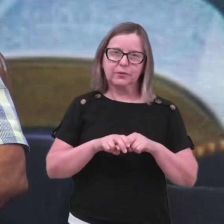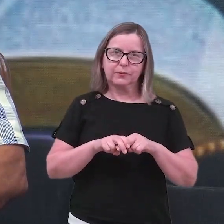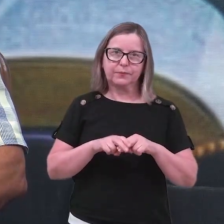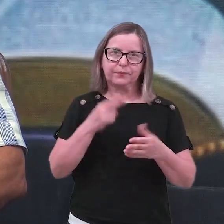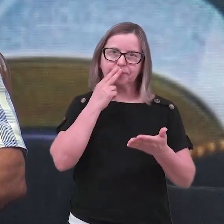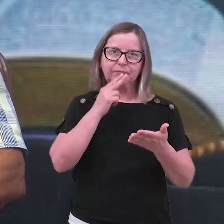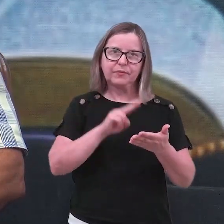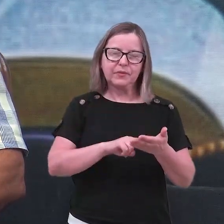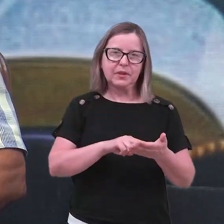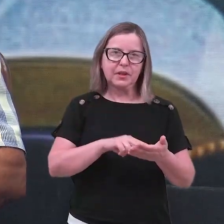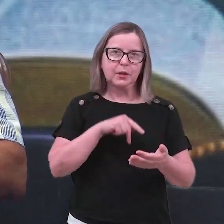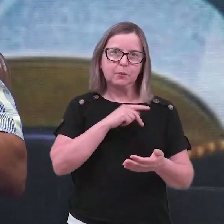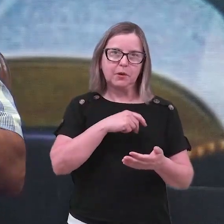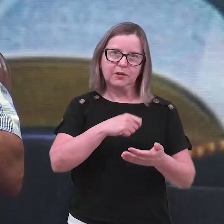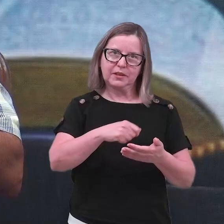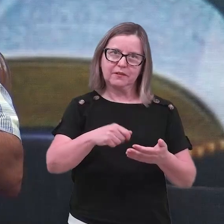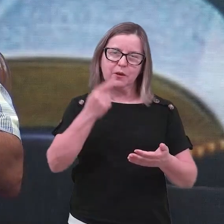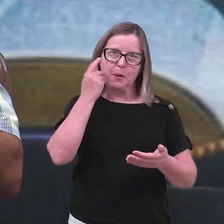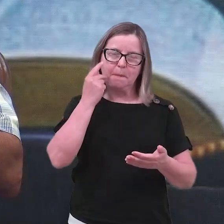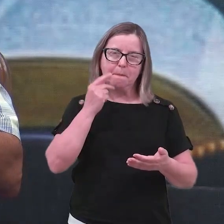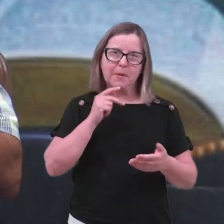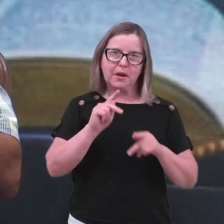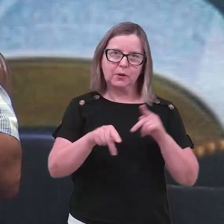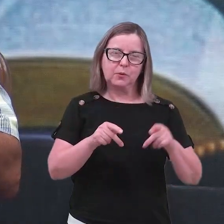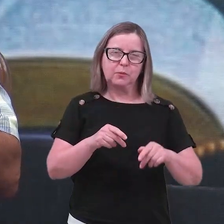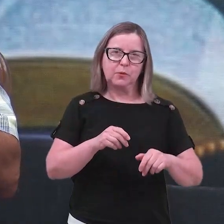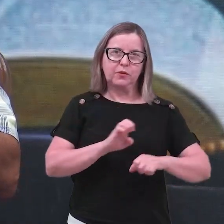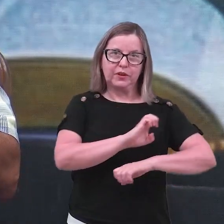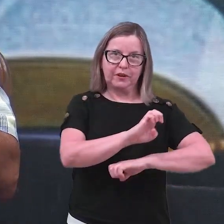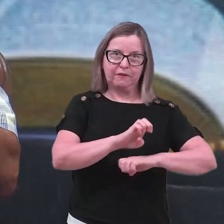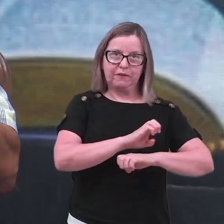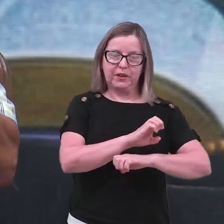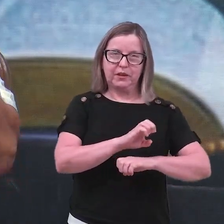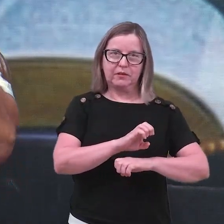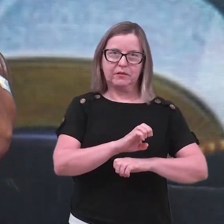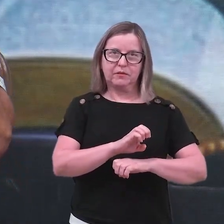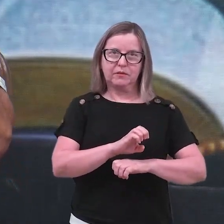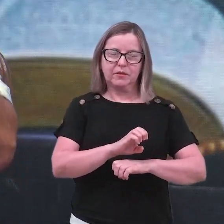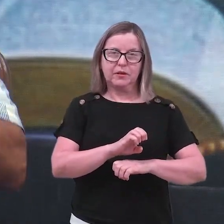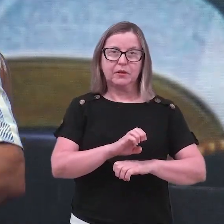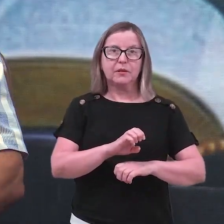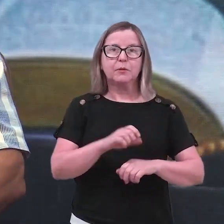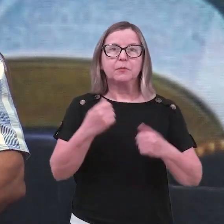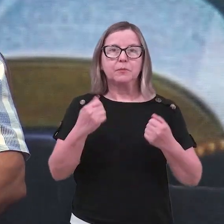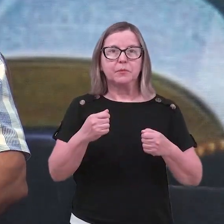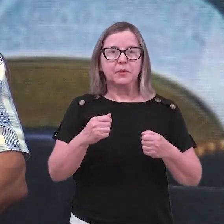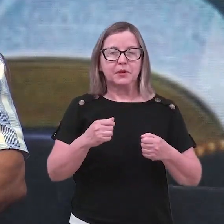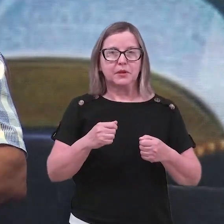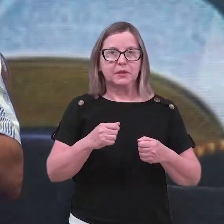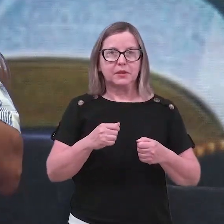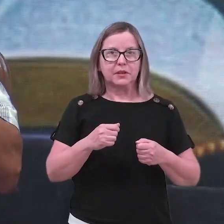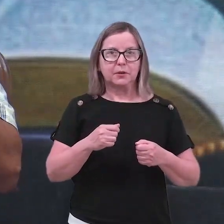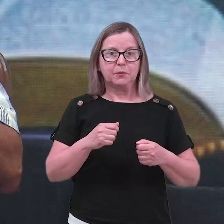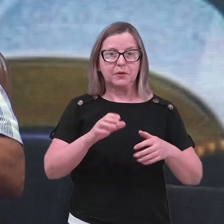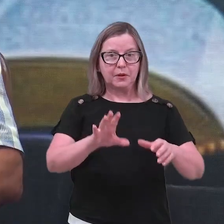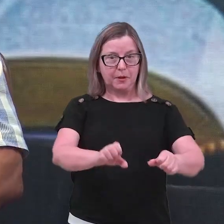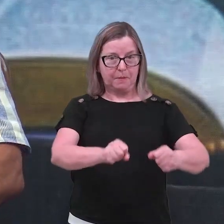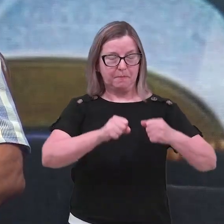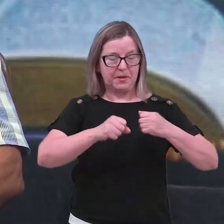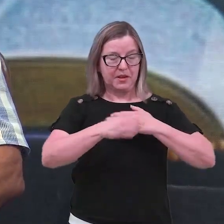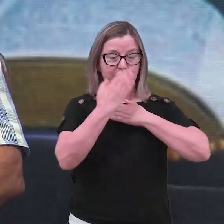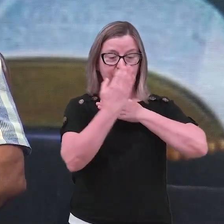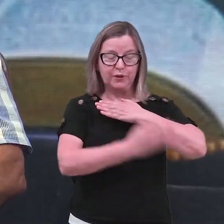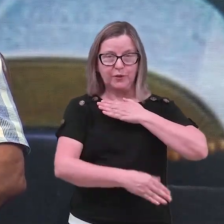de Paulo aos Efésios a levantar o escudo da fé com o qual podereis apagar todos os